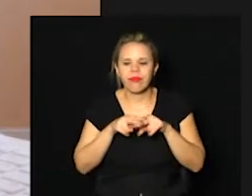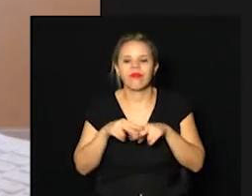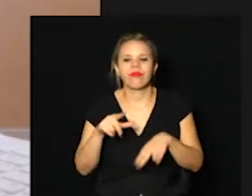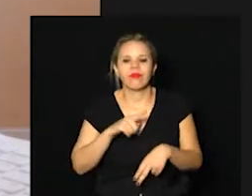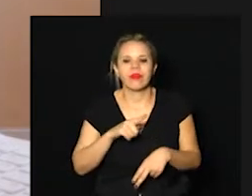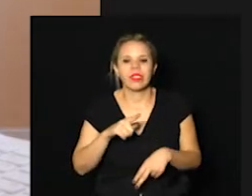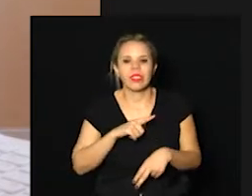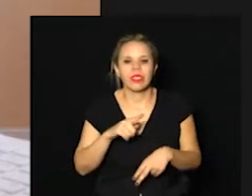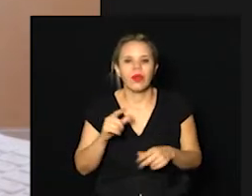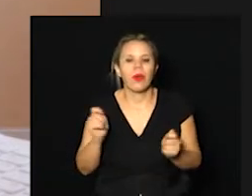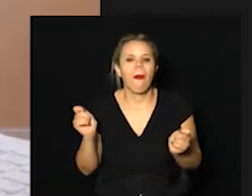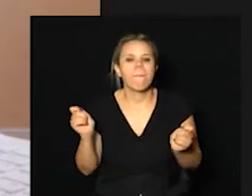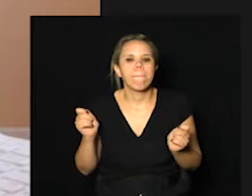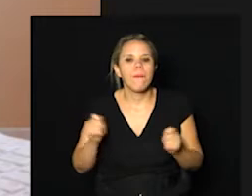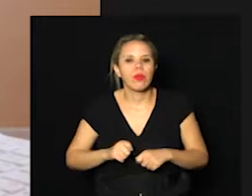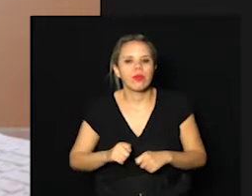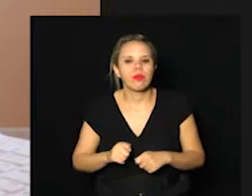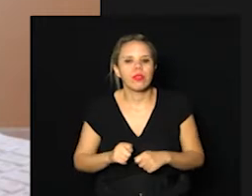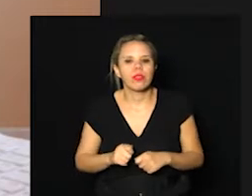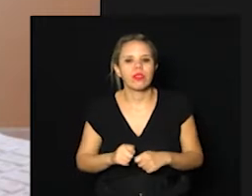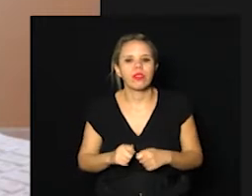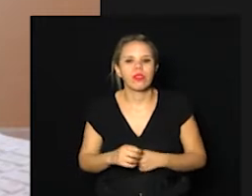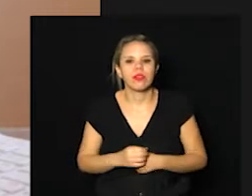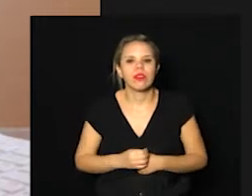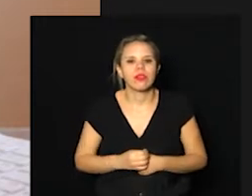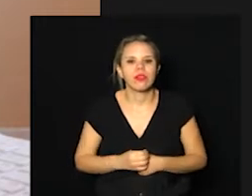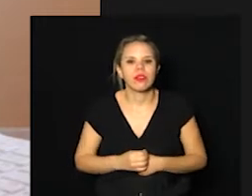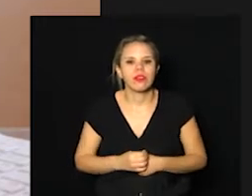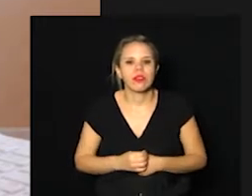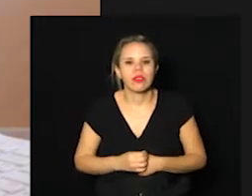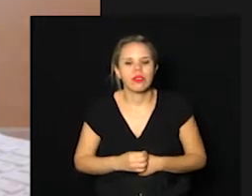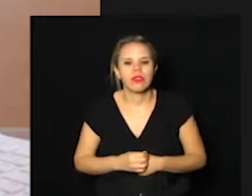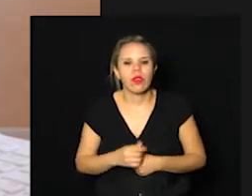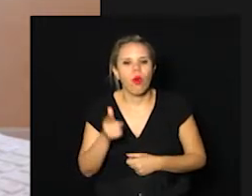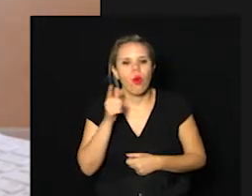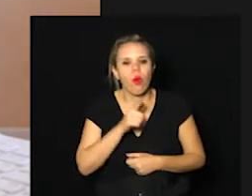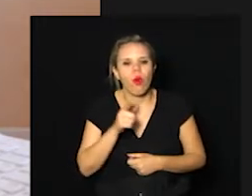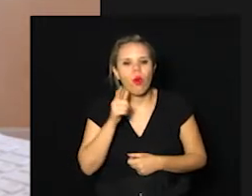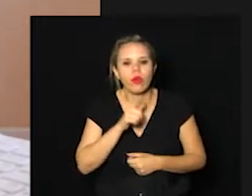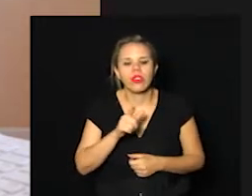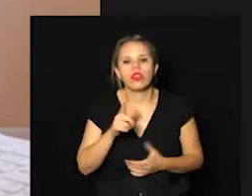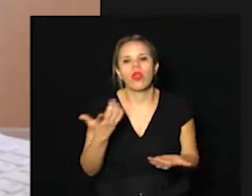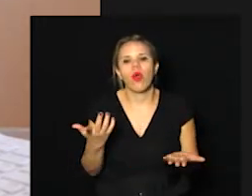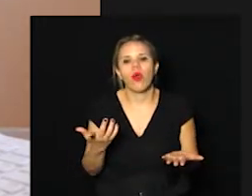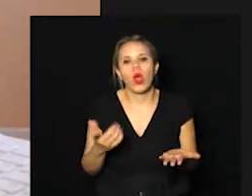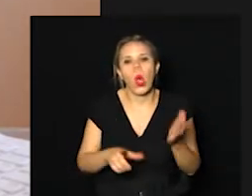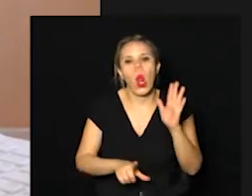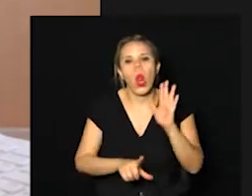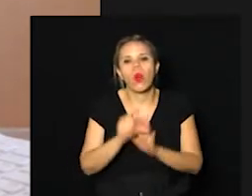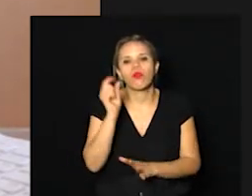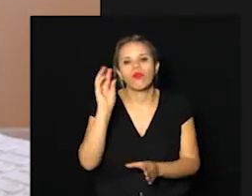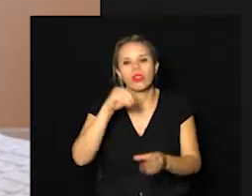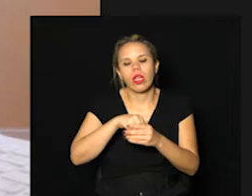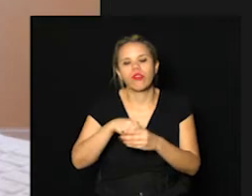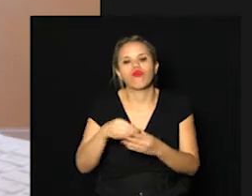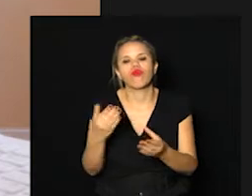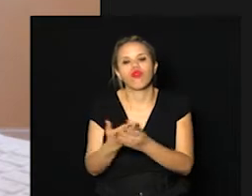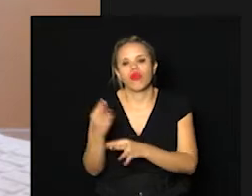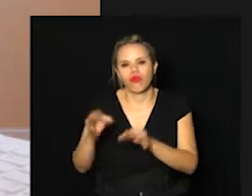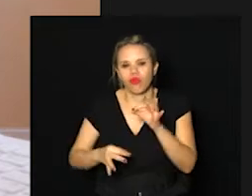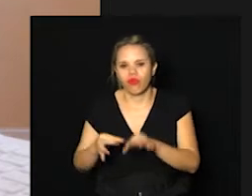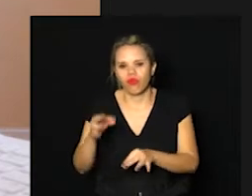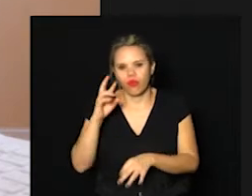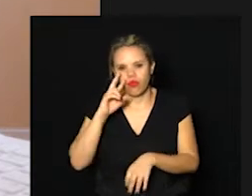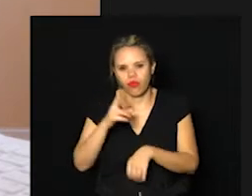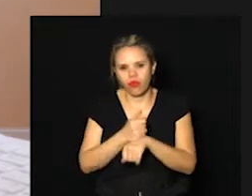aí a possibilidade do que eles chamam de recuperação judicial. E a gente ouviu um especialista que fala sobre